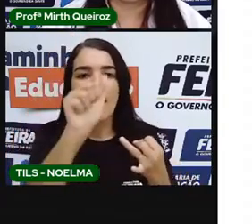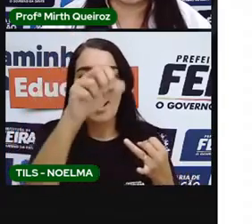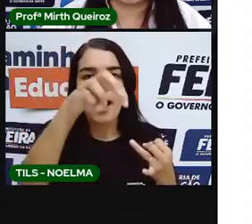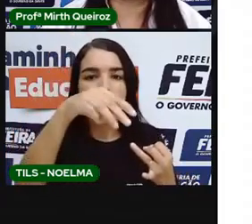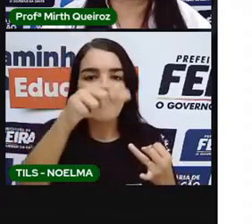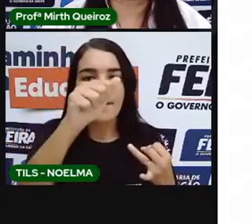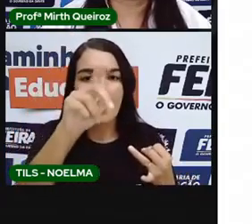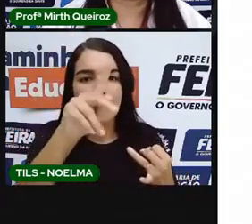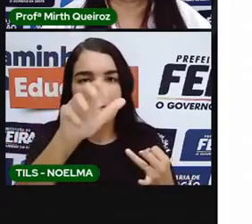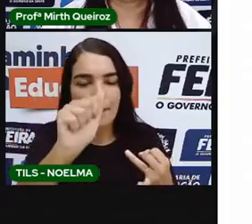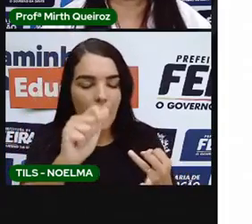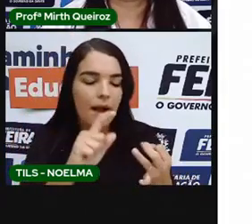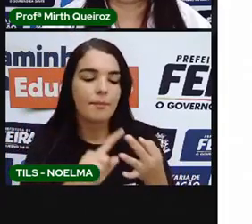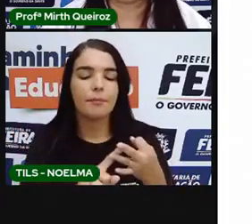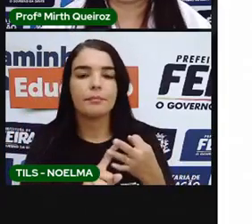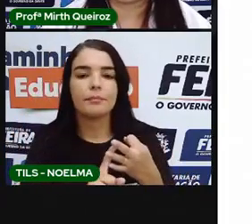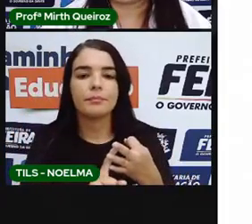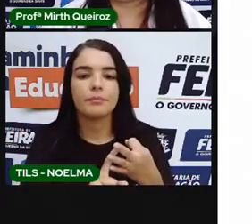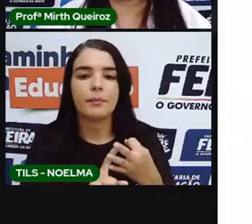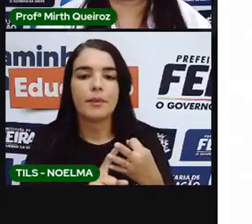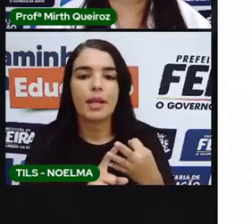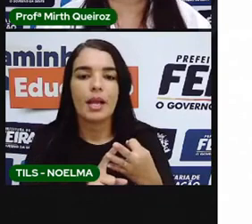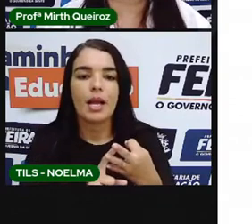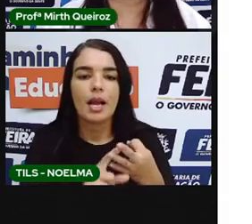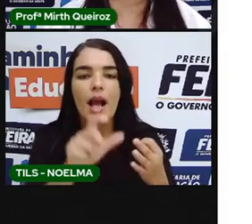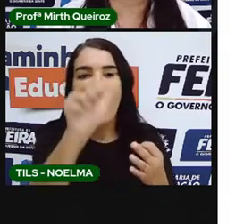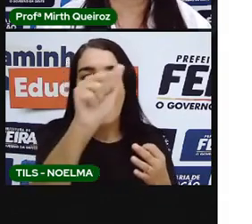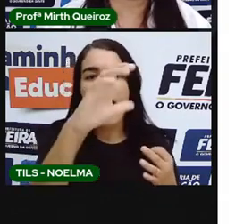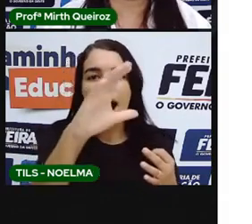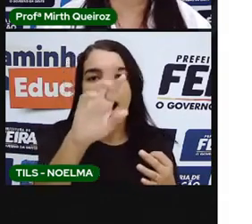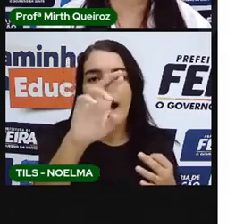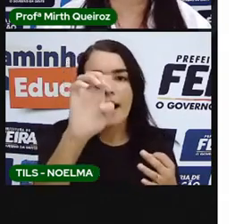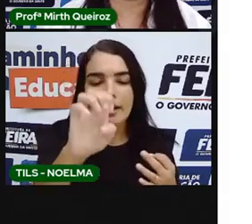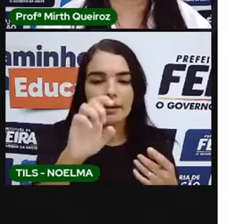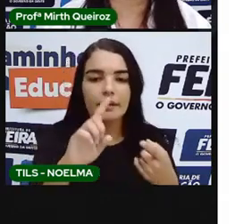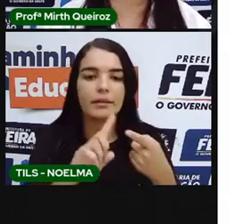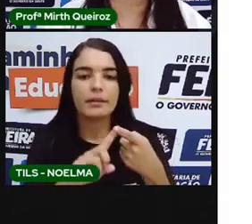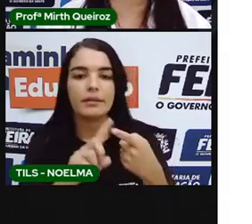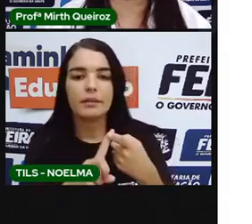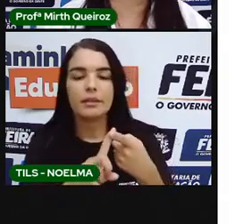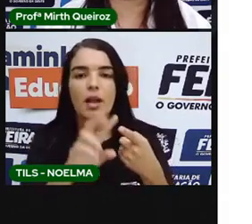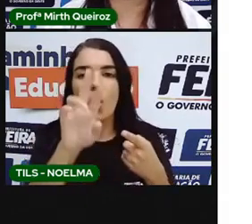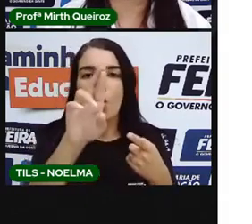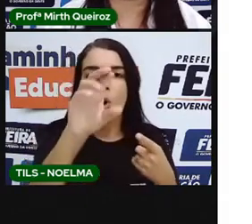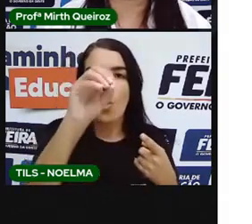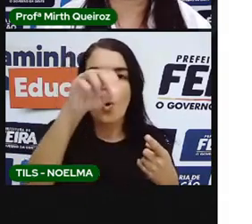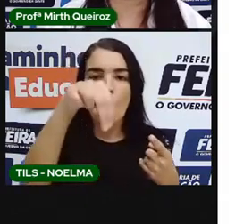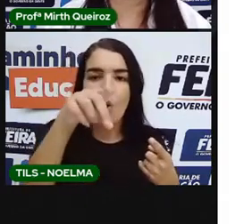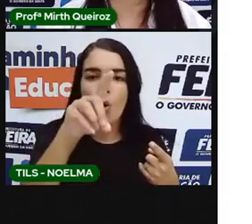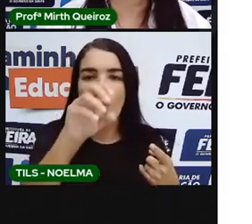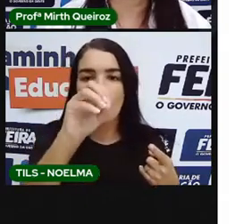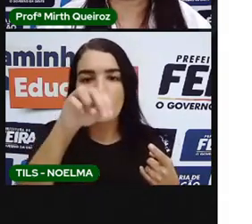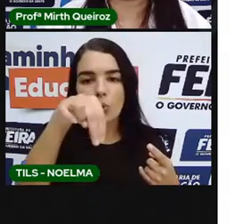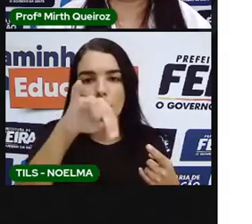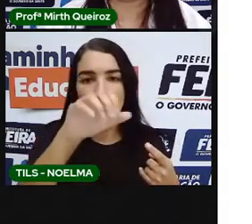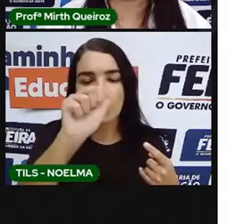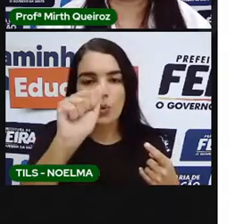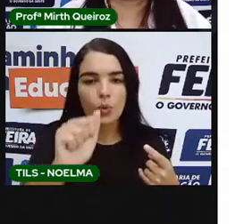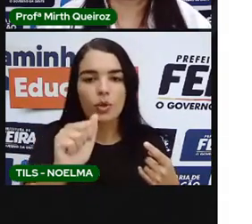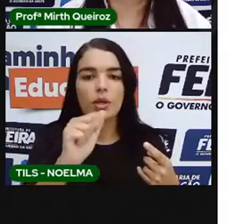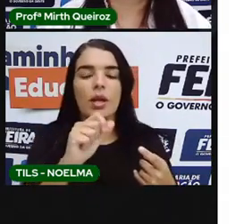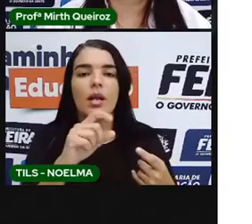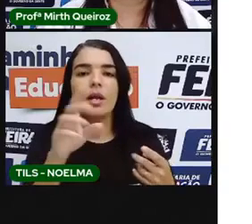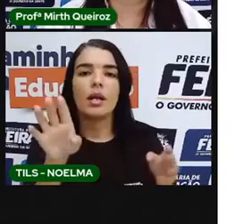Tocantins, Acre e Rondônia. Note que nós temos aí outros nomes onde está sinalizado aí com um pontinho